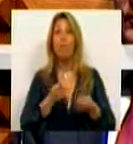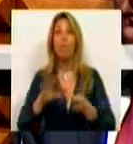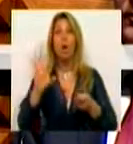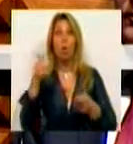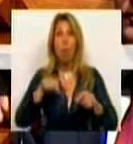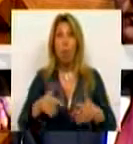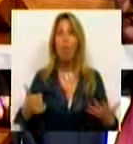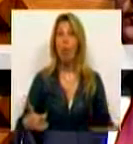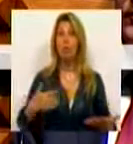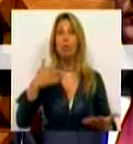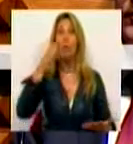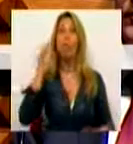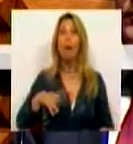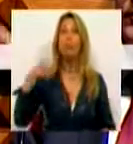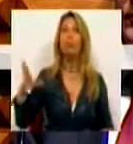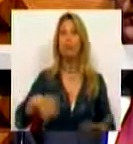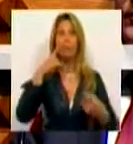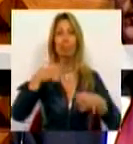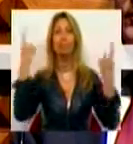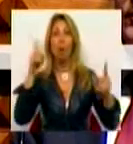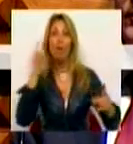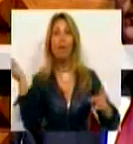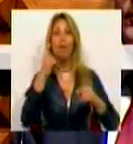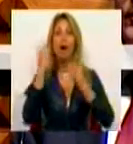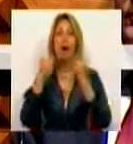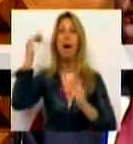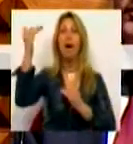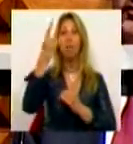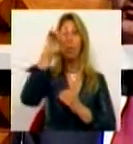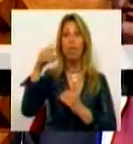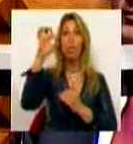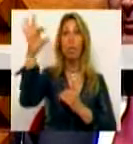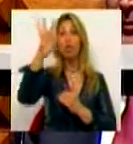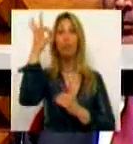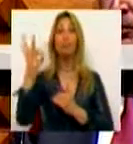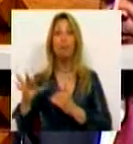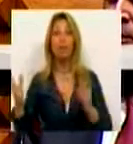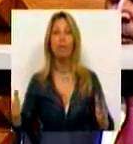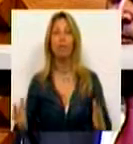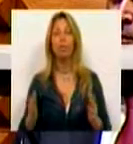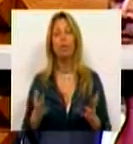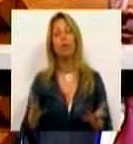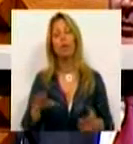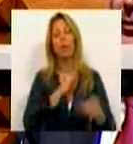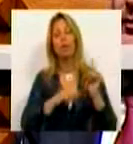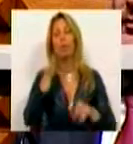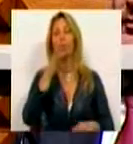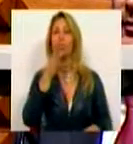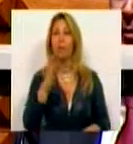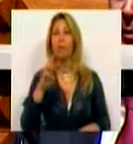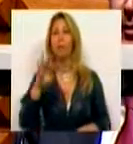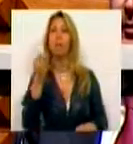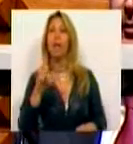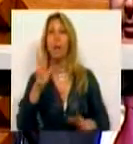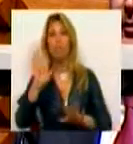em alta o crescimento em Portugal, em forte alta, para 1,8%. Senhor deputado Miguel Santos, tem a